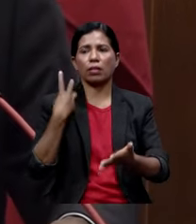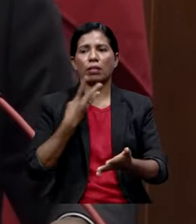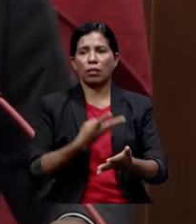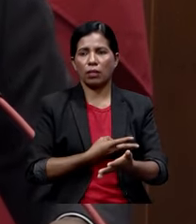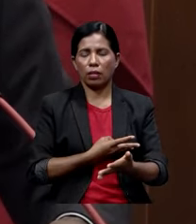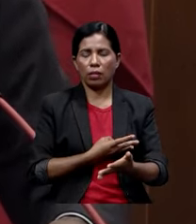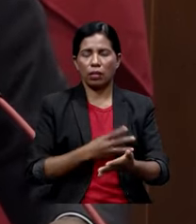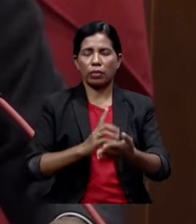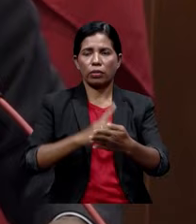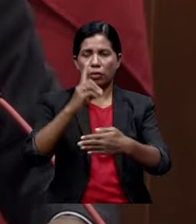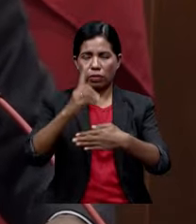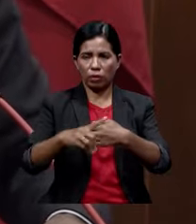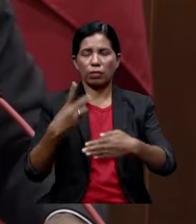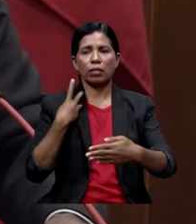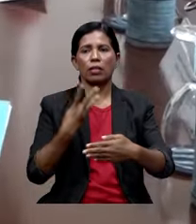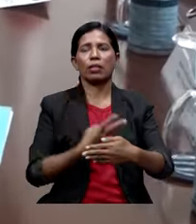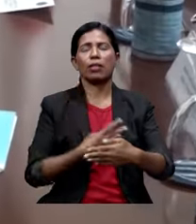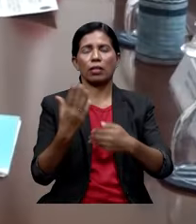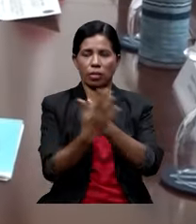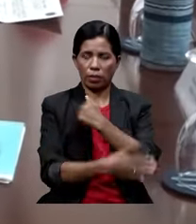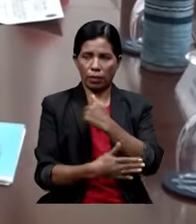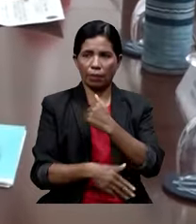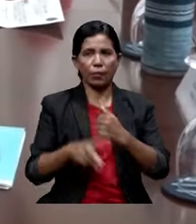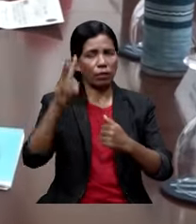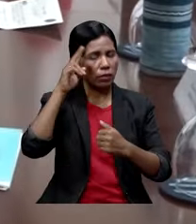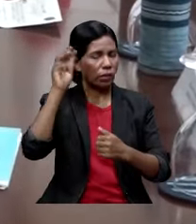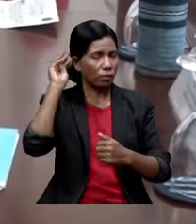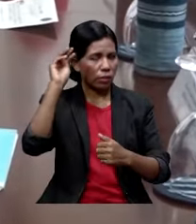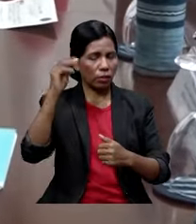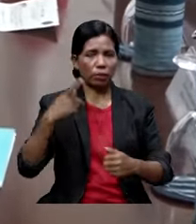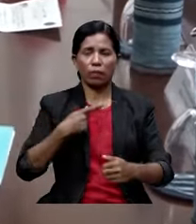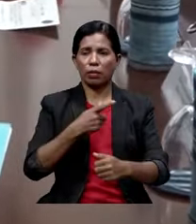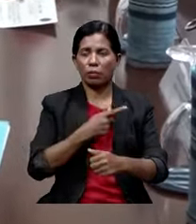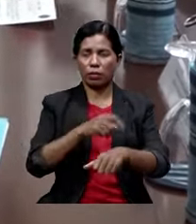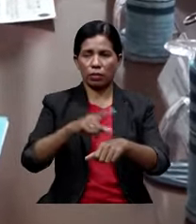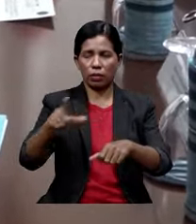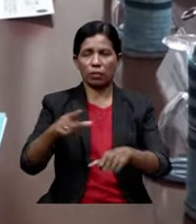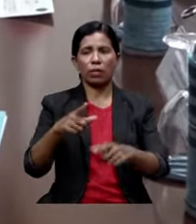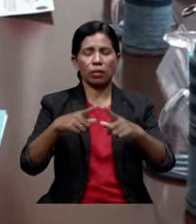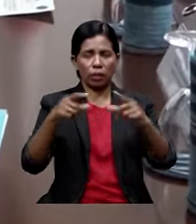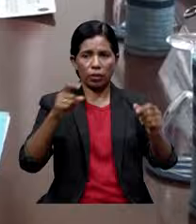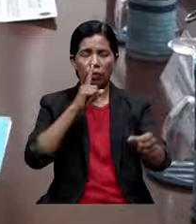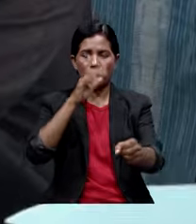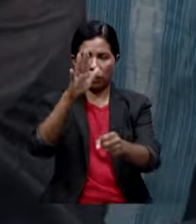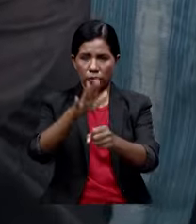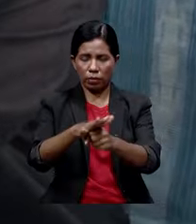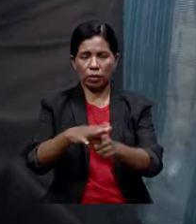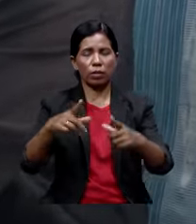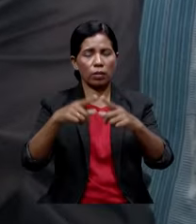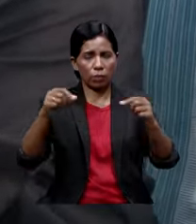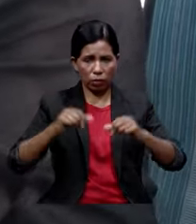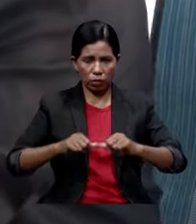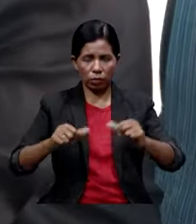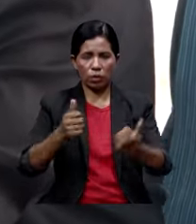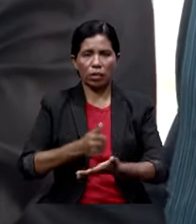tu desenvolve itina rain. Além de vice-ministro parlamentar do assunto negócios estrangeiros do Japão promete, Japão se continua